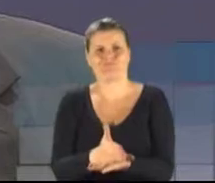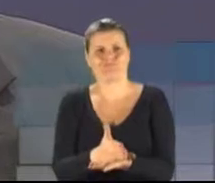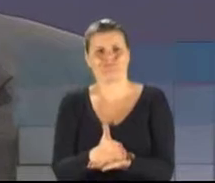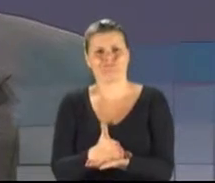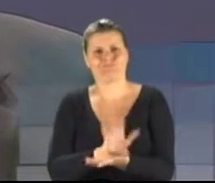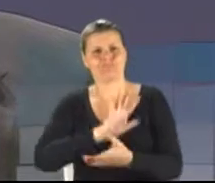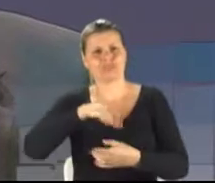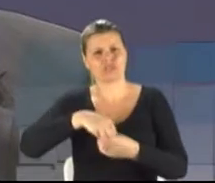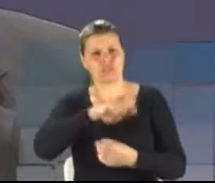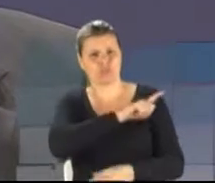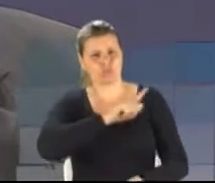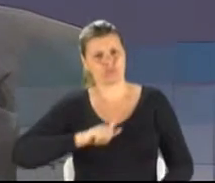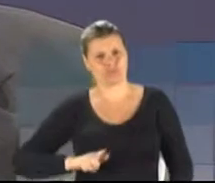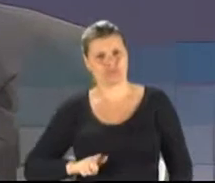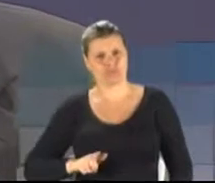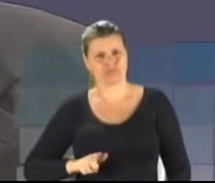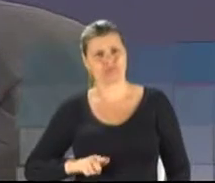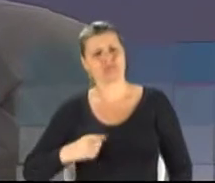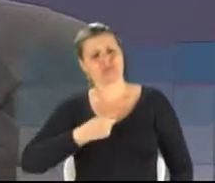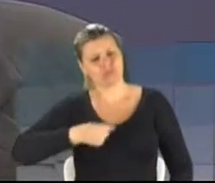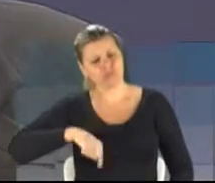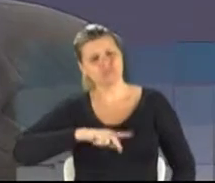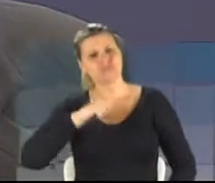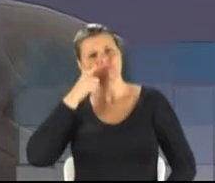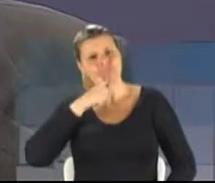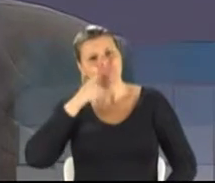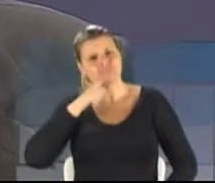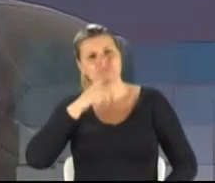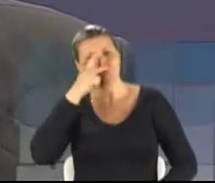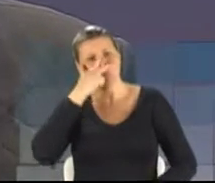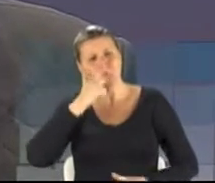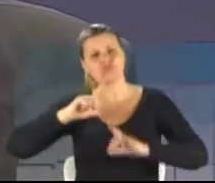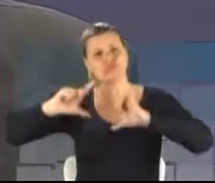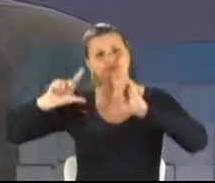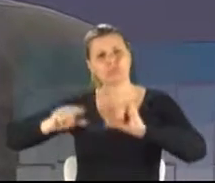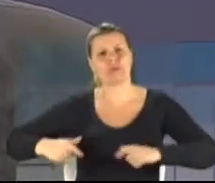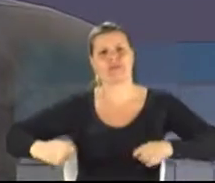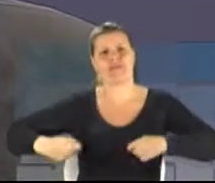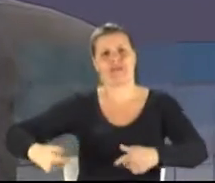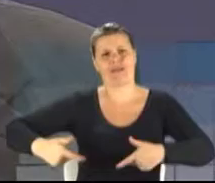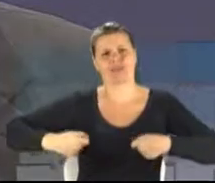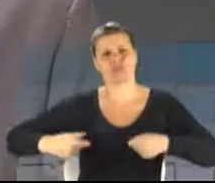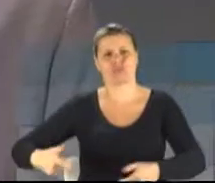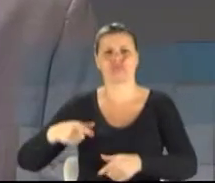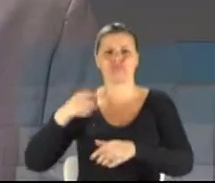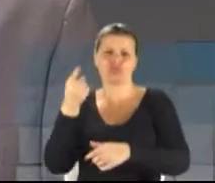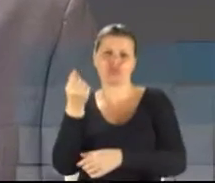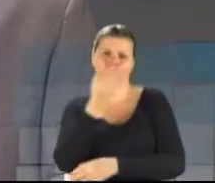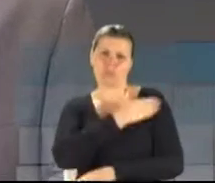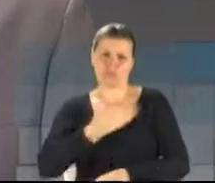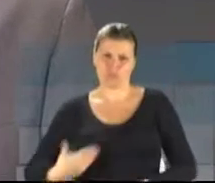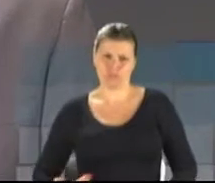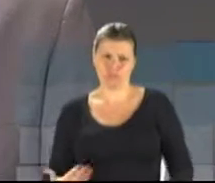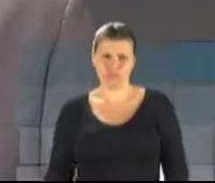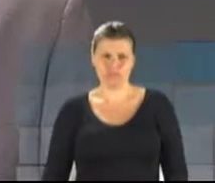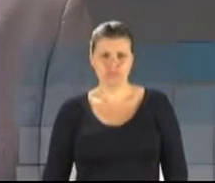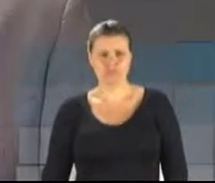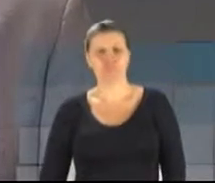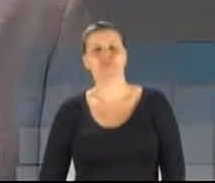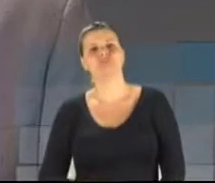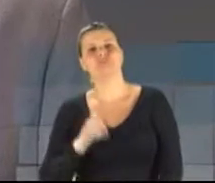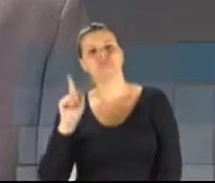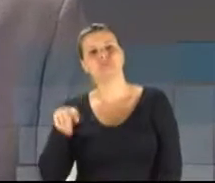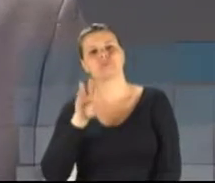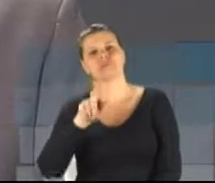do governo para que nós possamos livrar os cofres públicos dos assaltos candidata gab toote tem